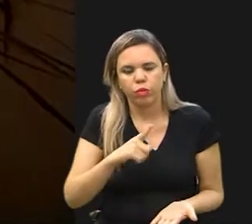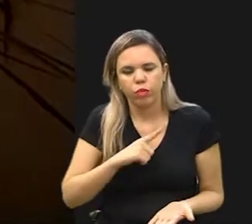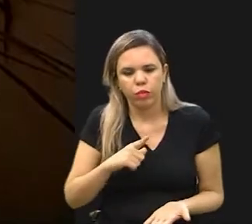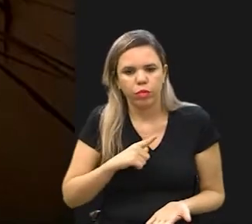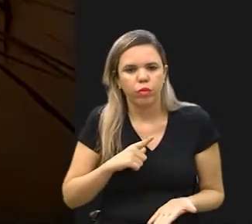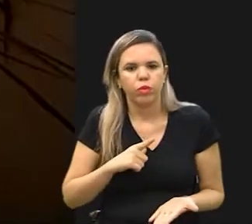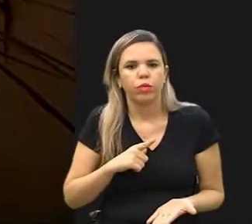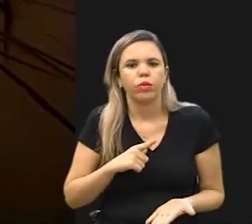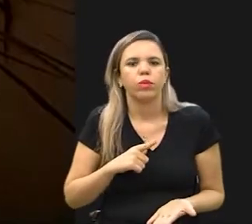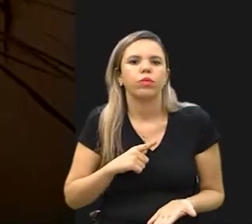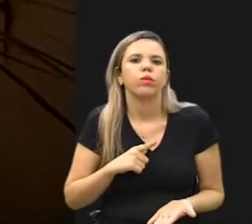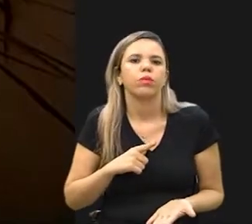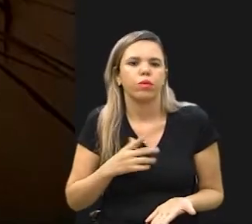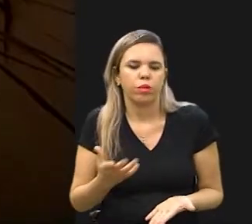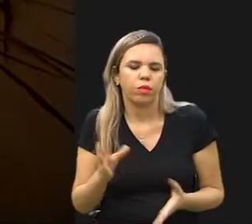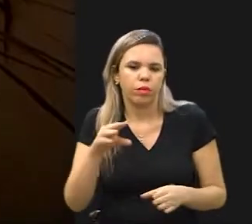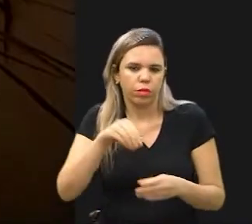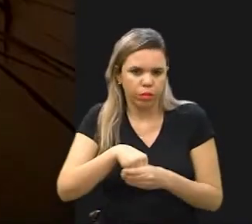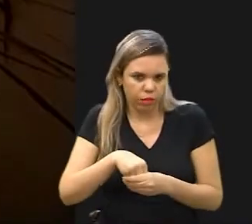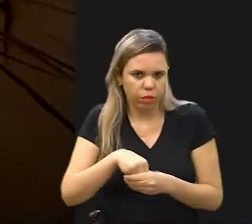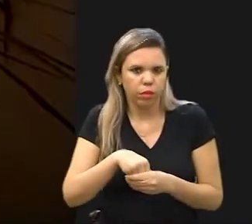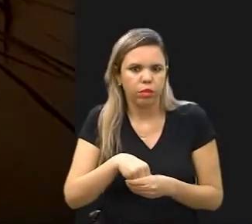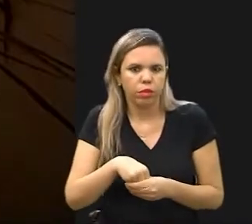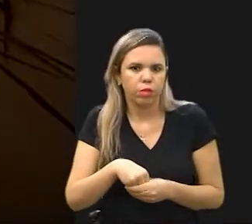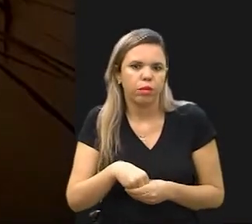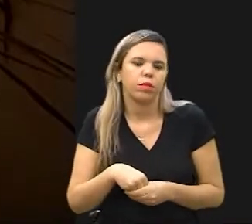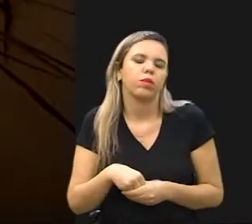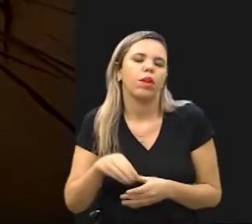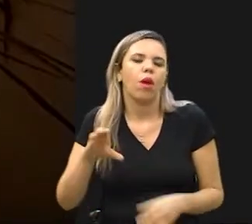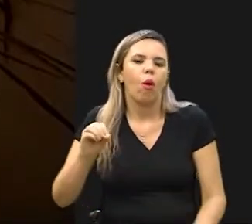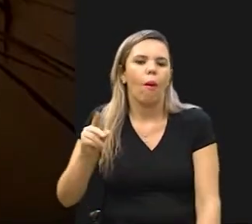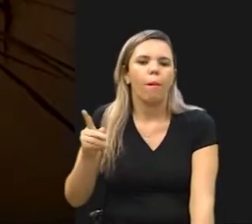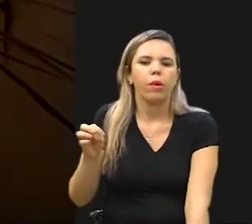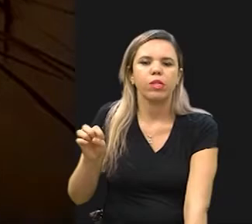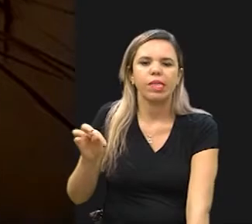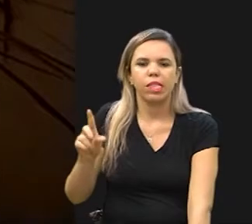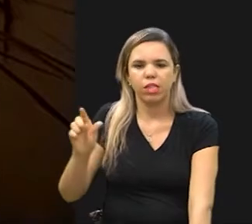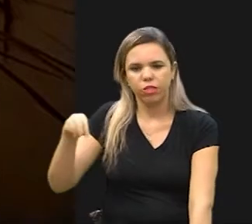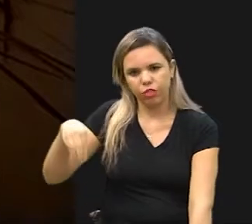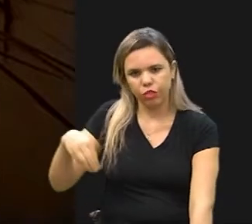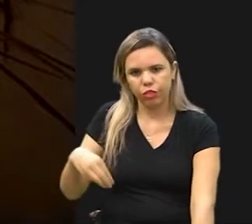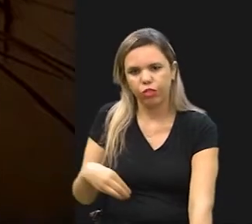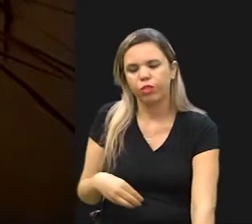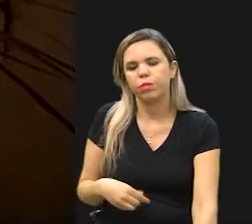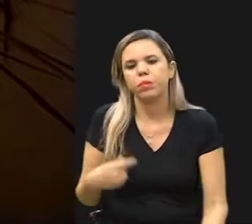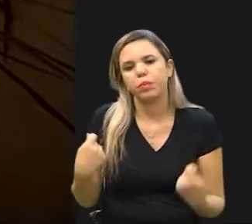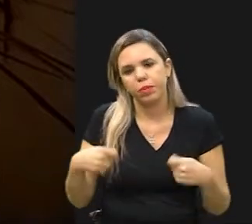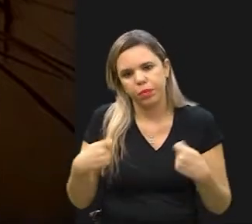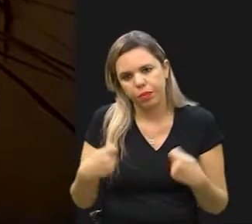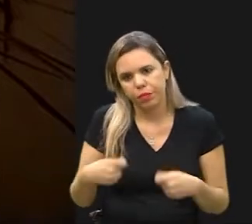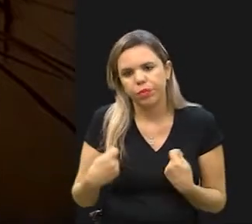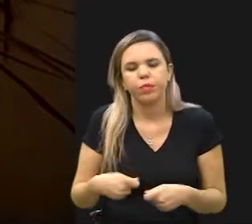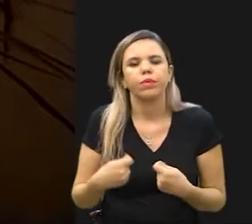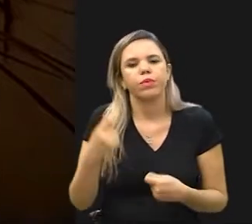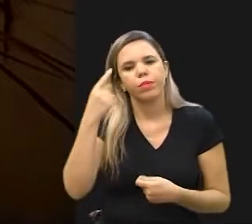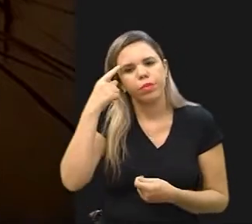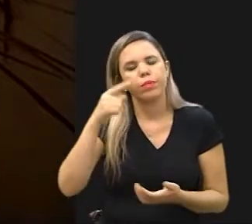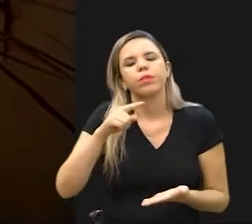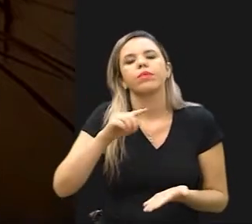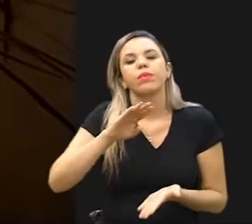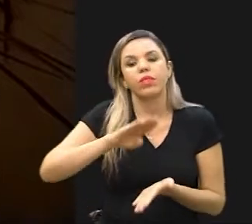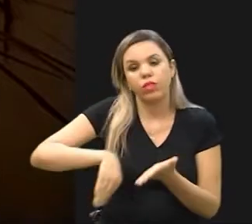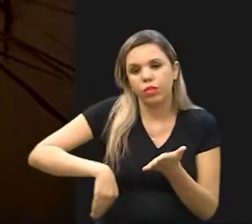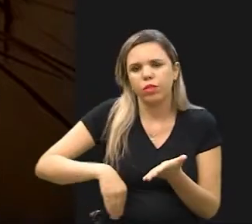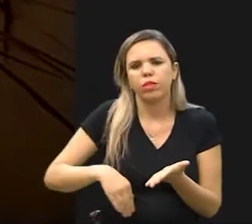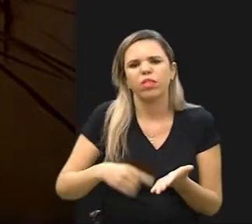elas. Elas são praticamente um pets dentro da nossa compostagem. Então, a gente precisa tirar essa